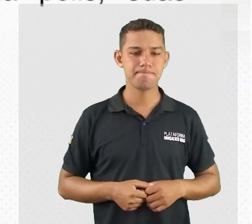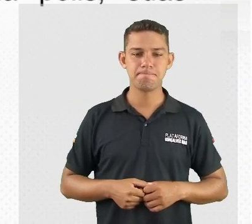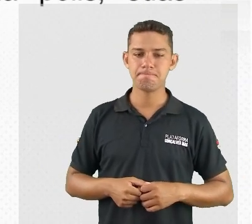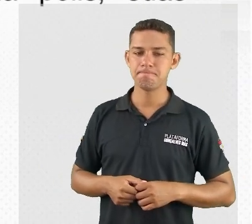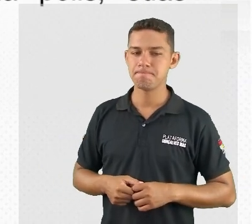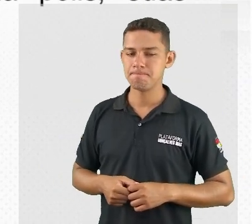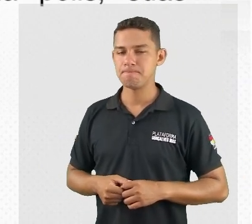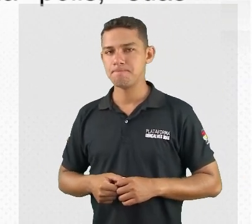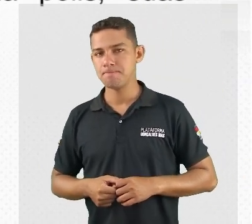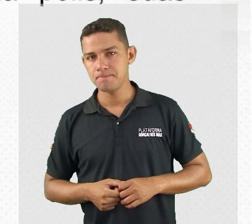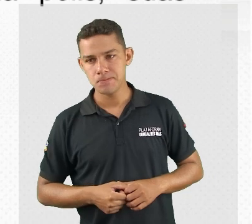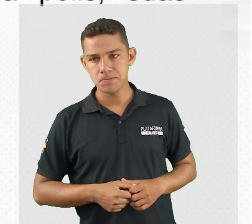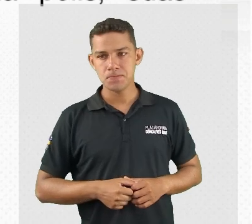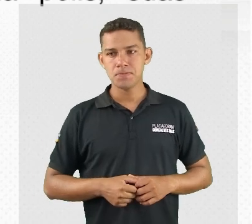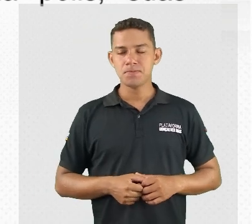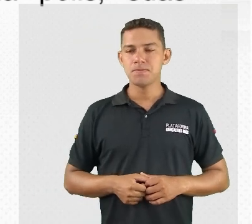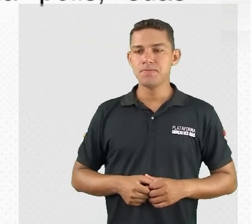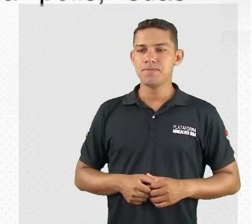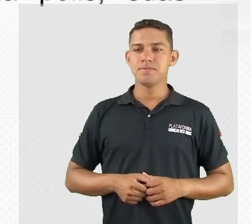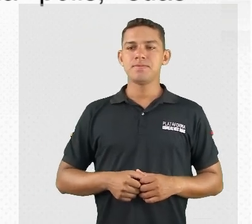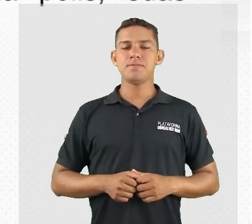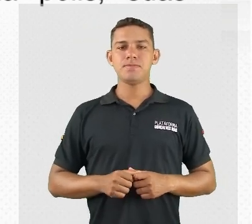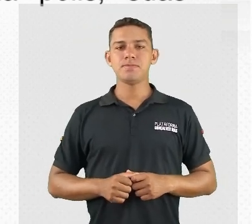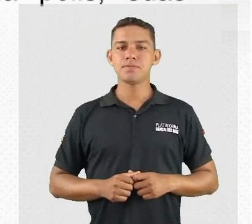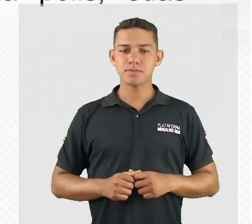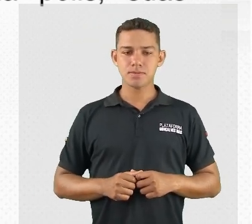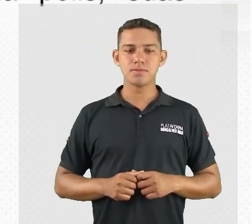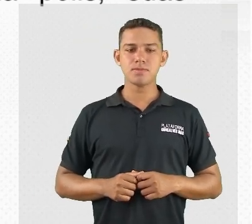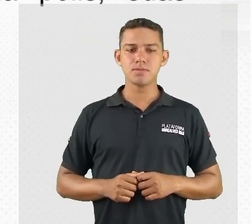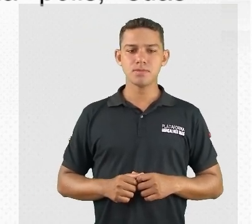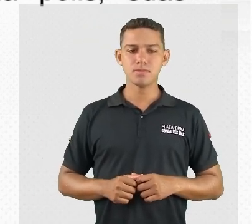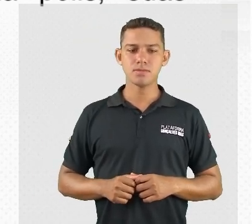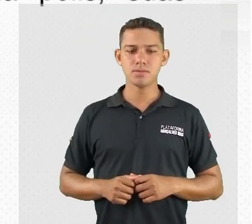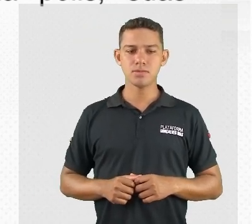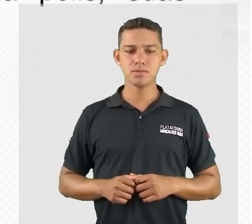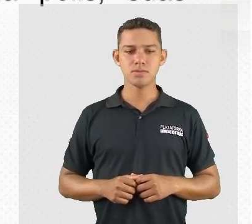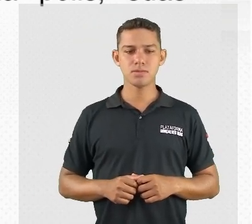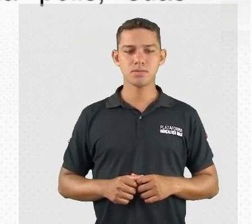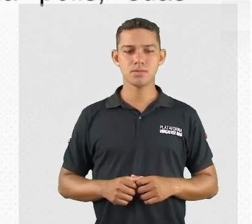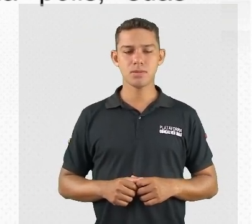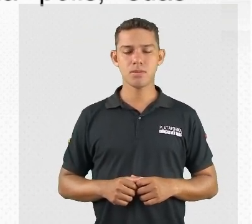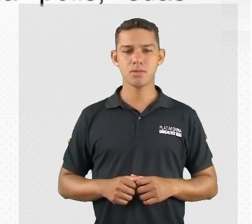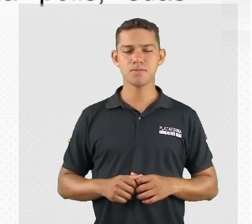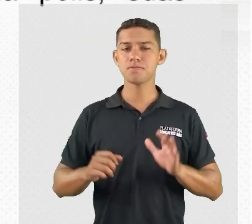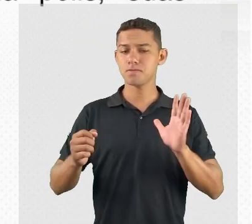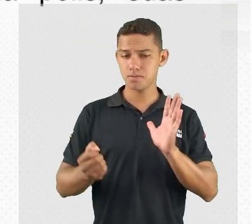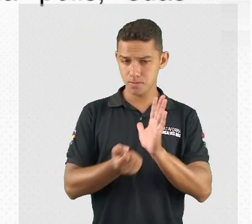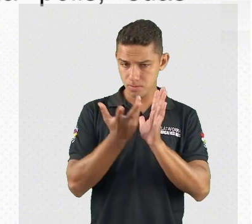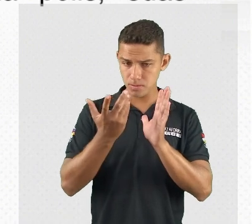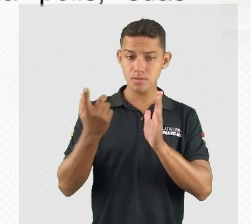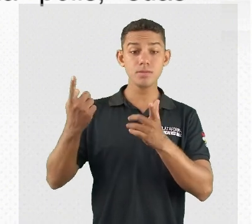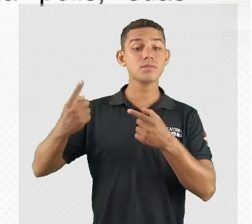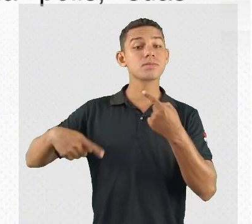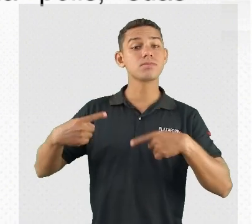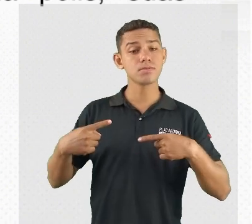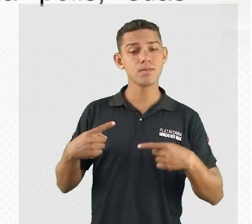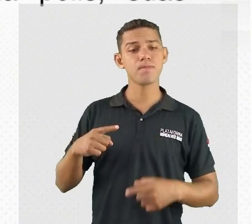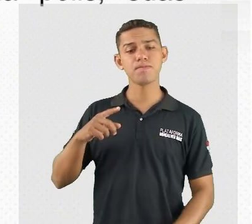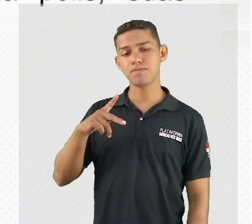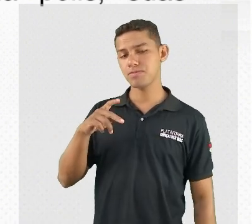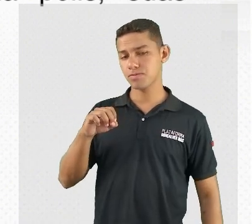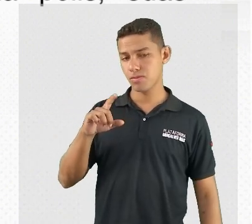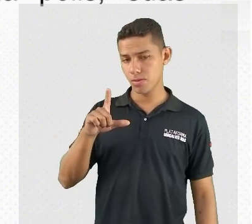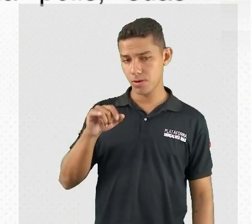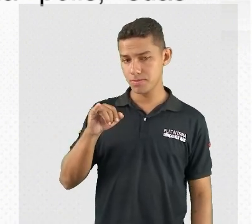Ok? Continuando aqui. Na grandiosa obra dele, Política, né,